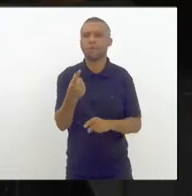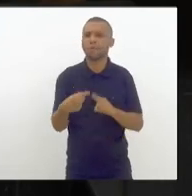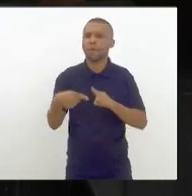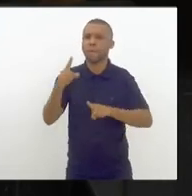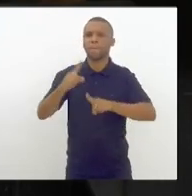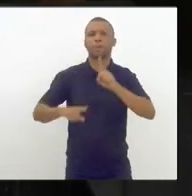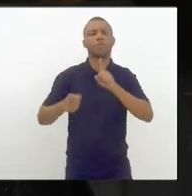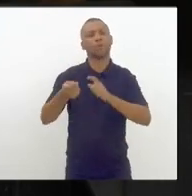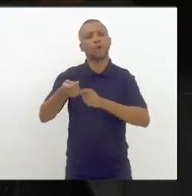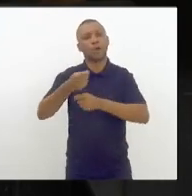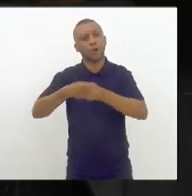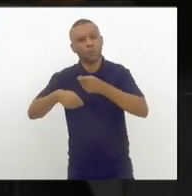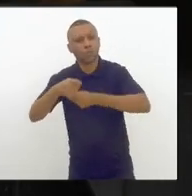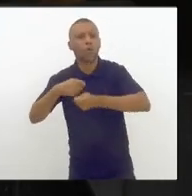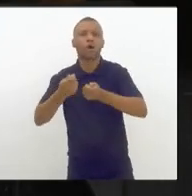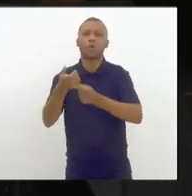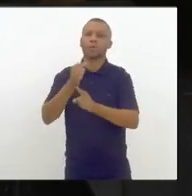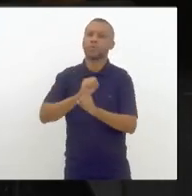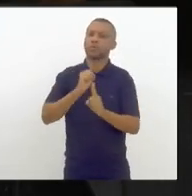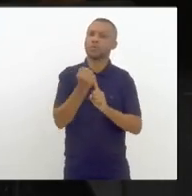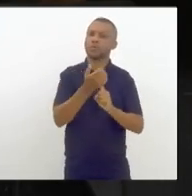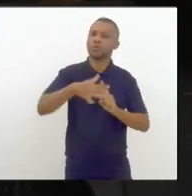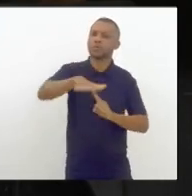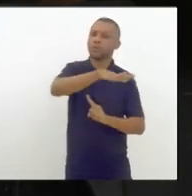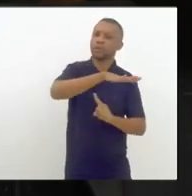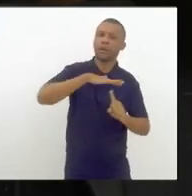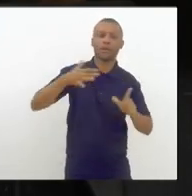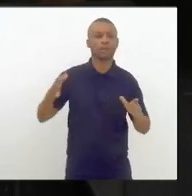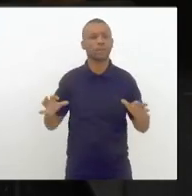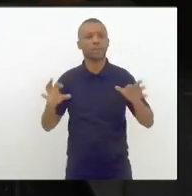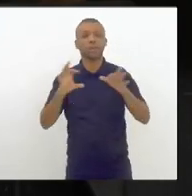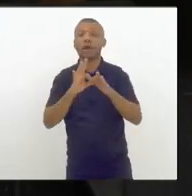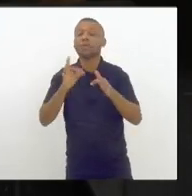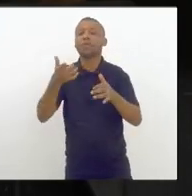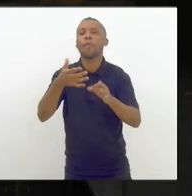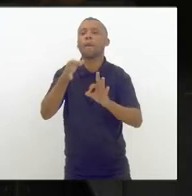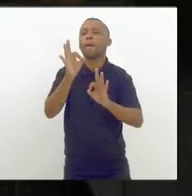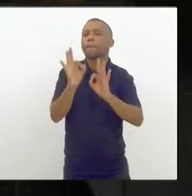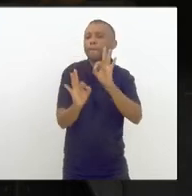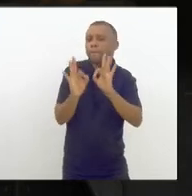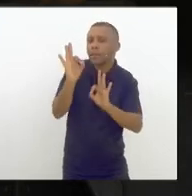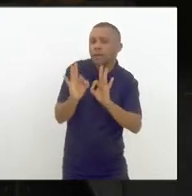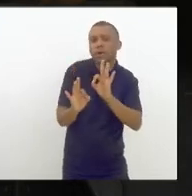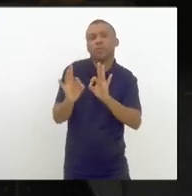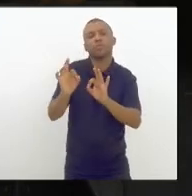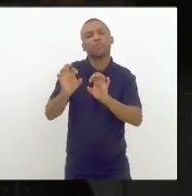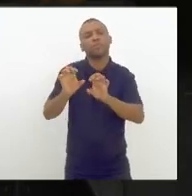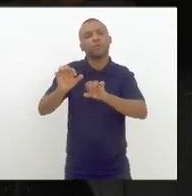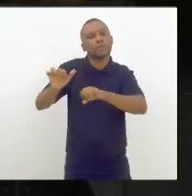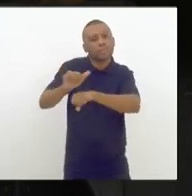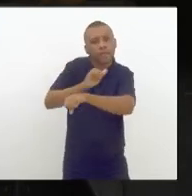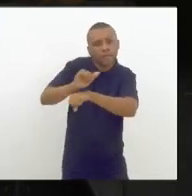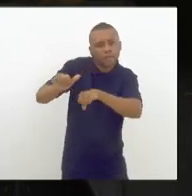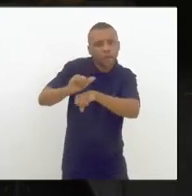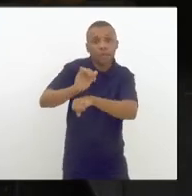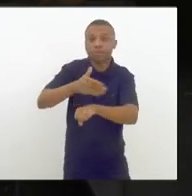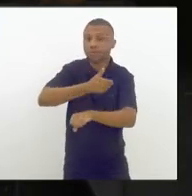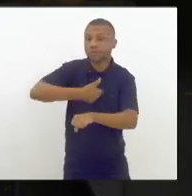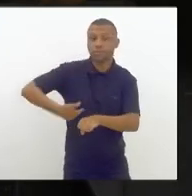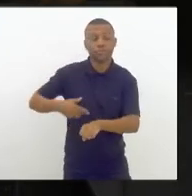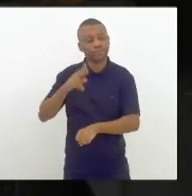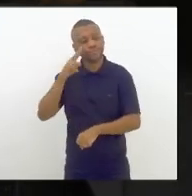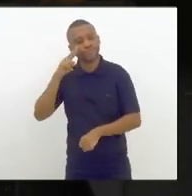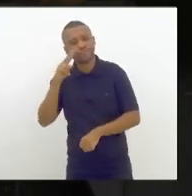econômico social através de um plano estratégico de estado que considera a redução